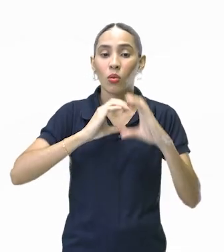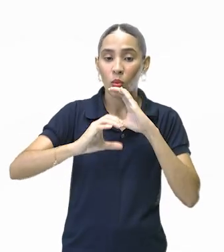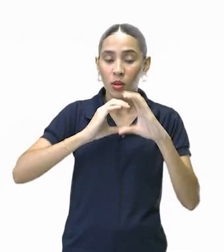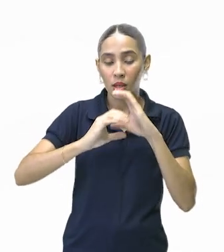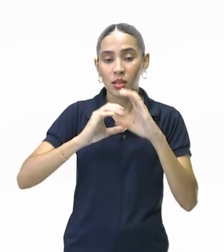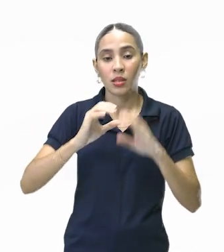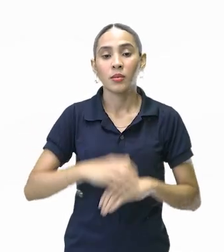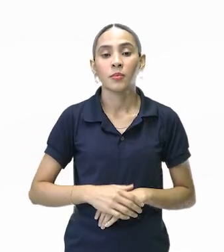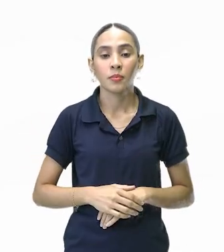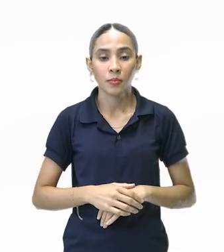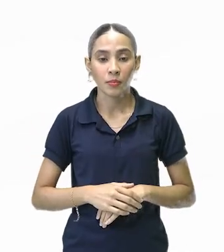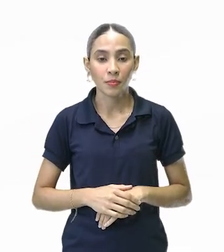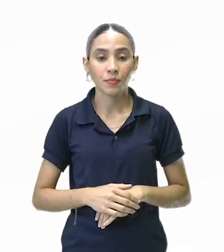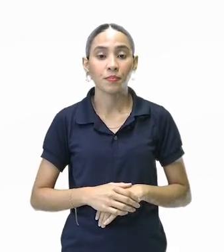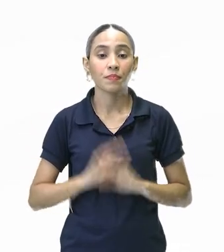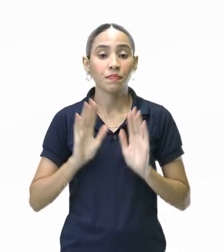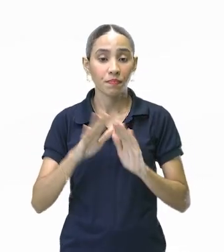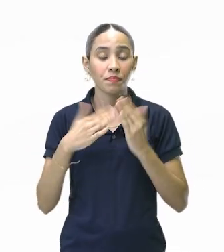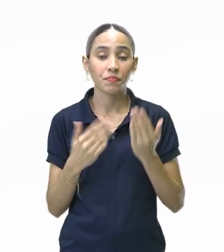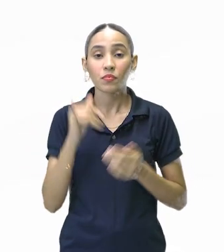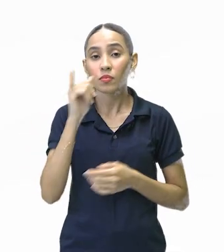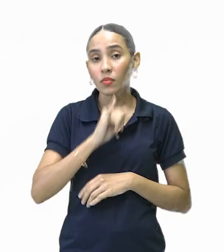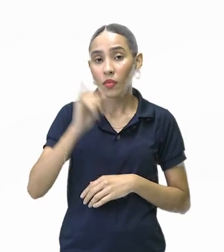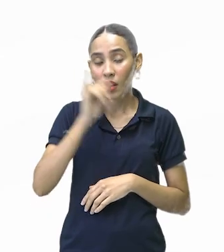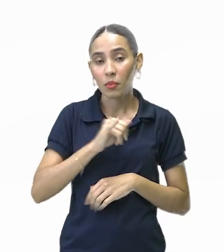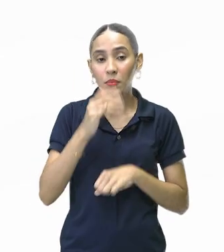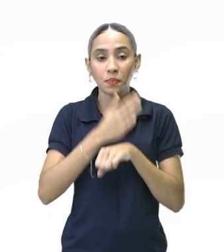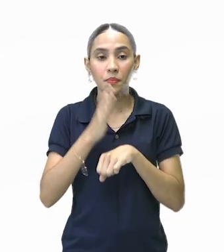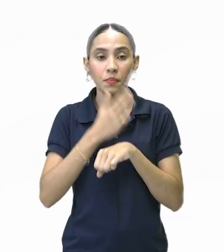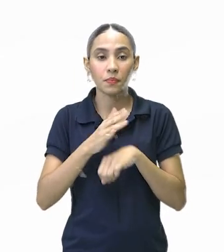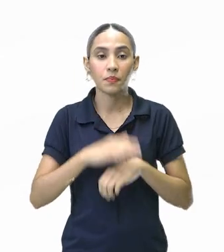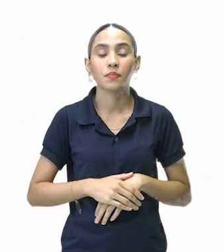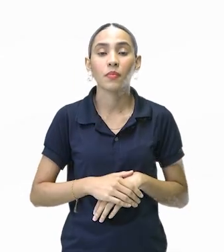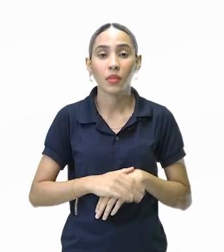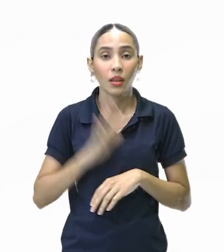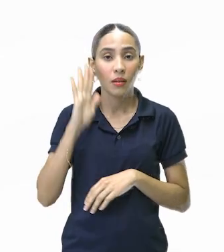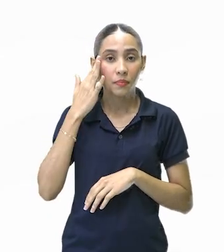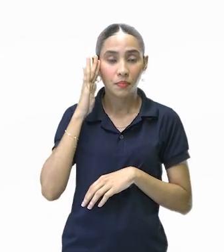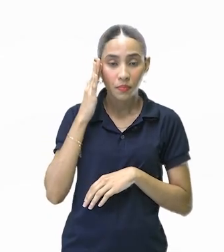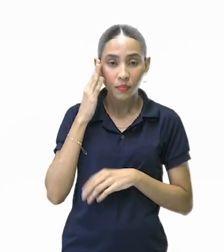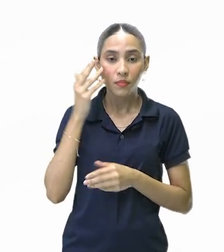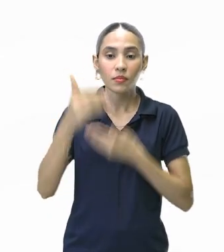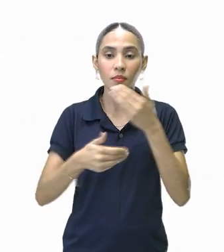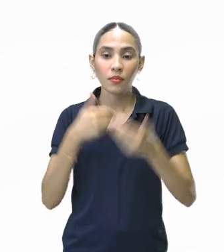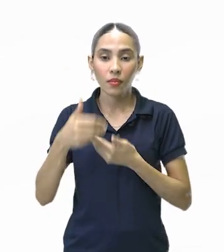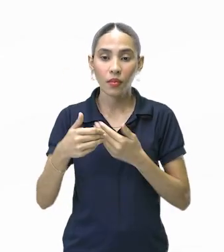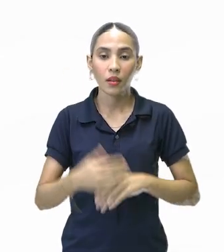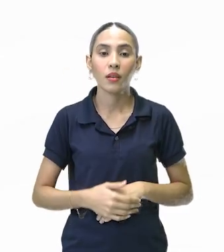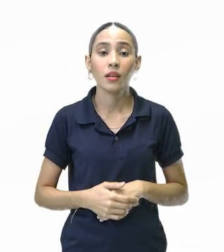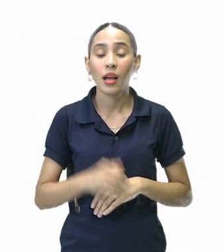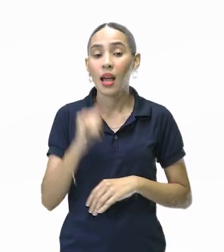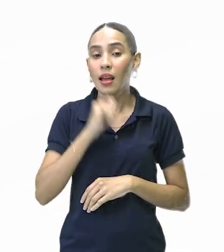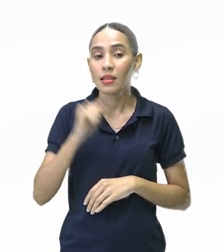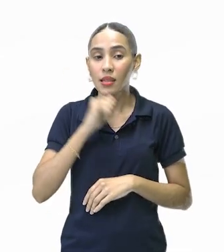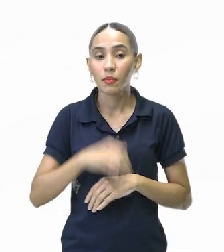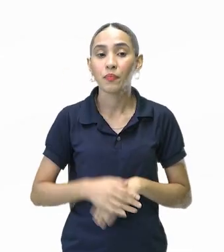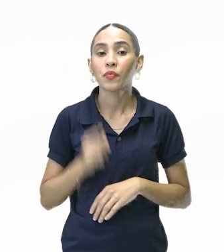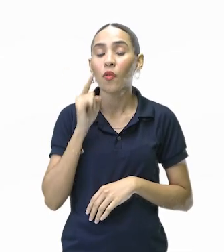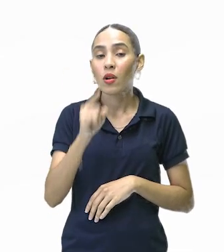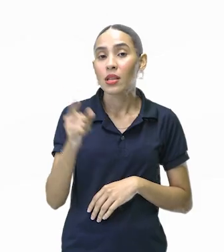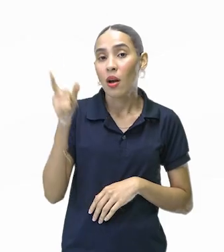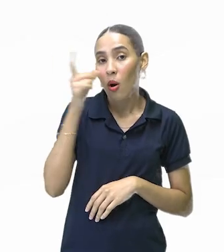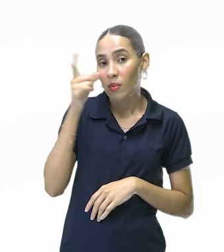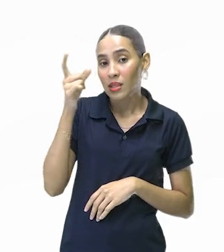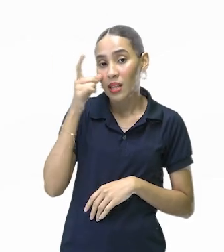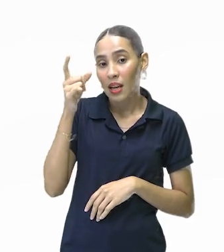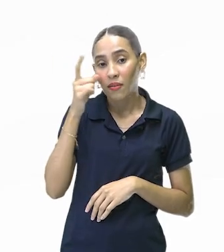desses resultados. E aí, para um exemplo bem prático, né, para a gente entender esse método científico, por exemplo, você